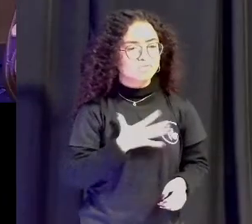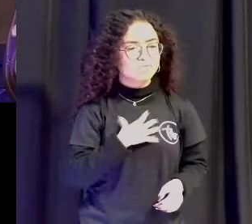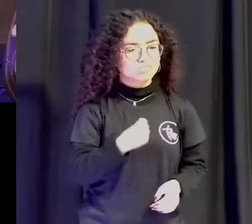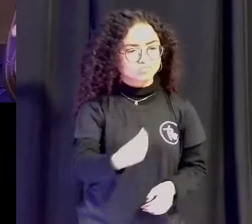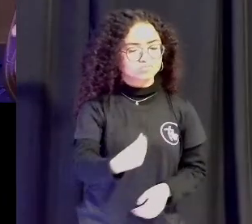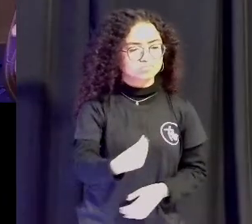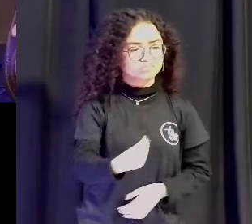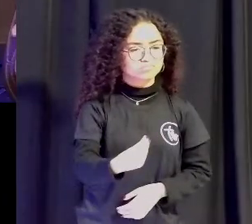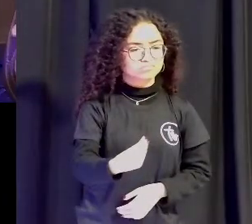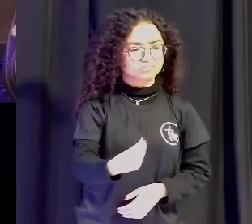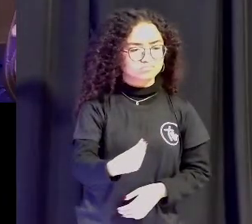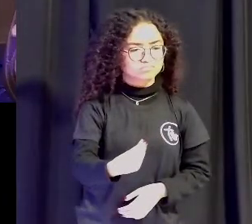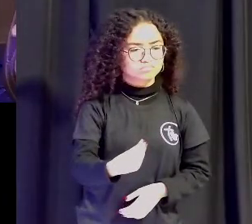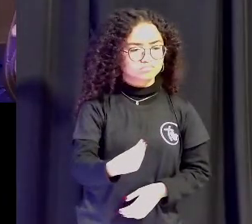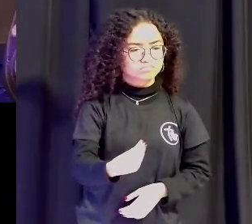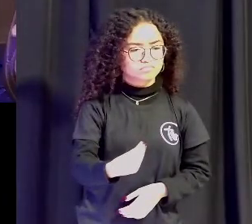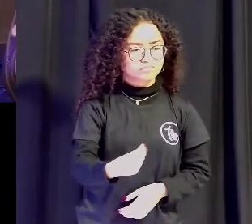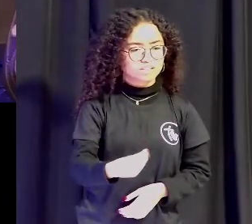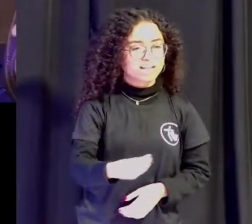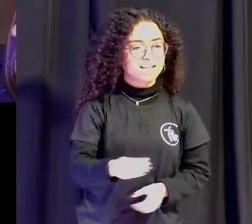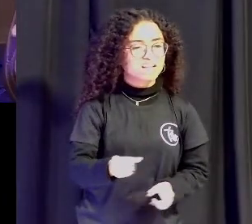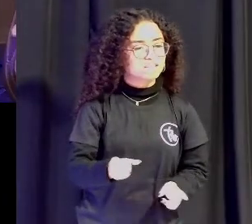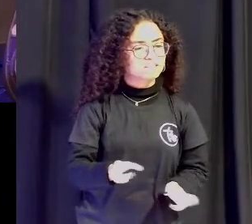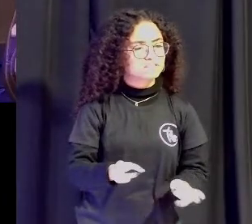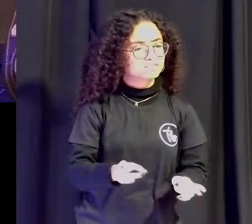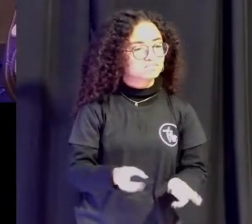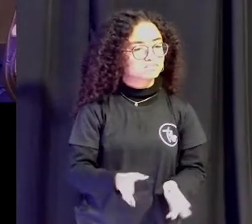Ele se debate,